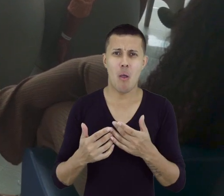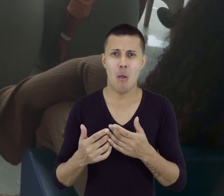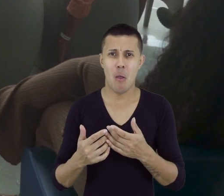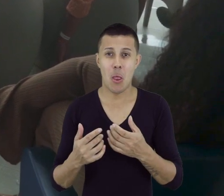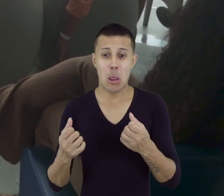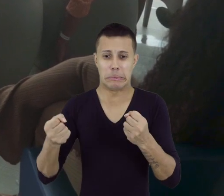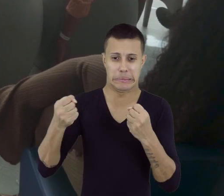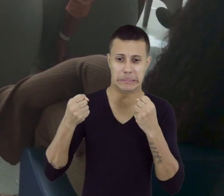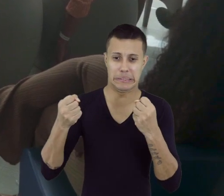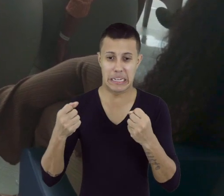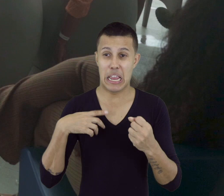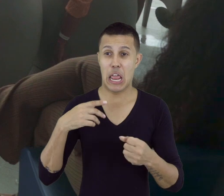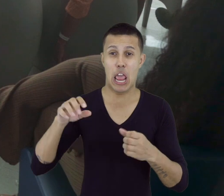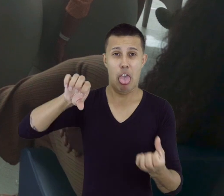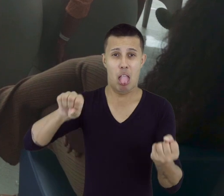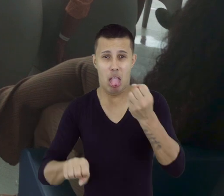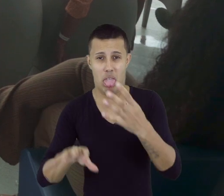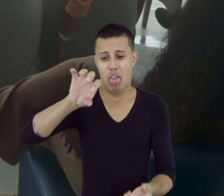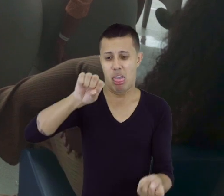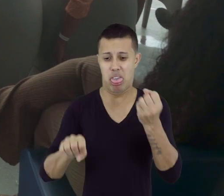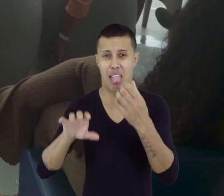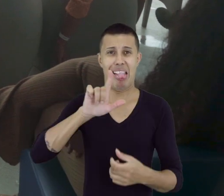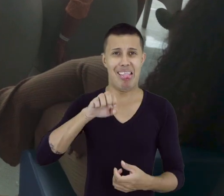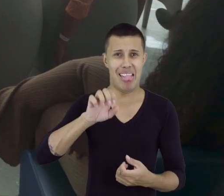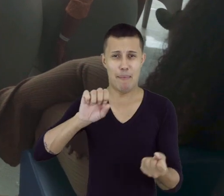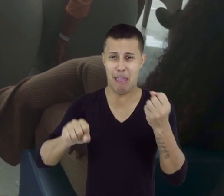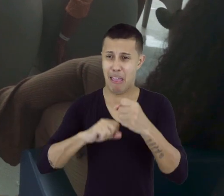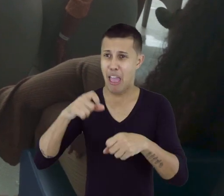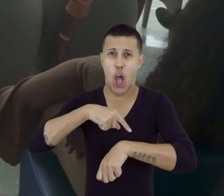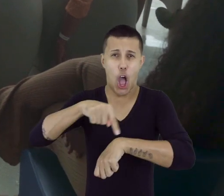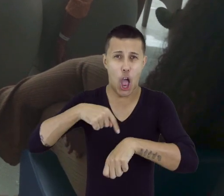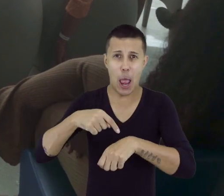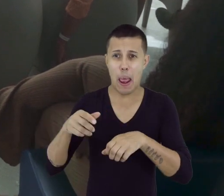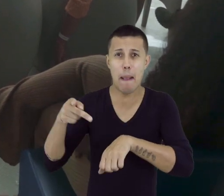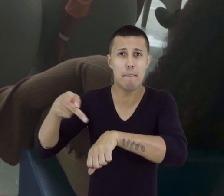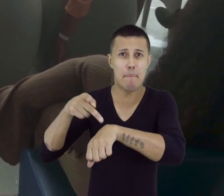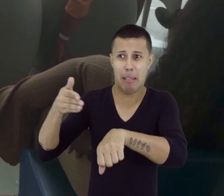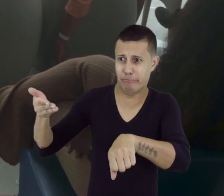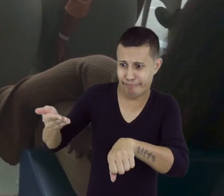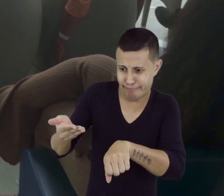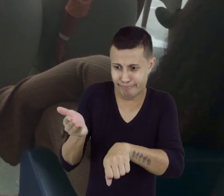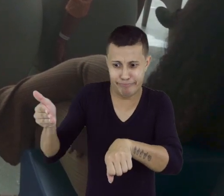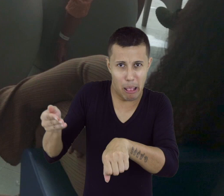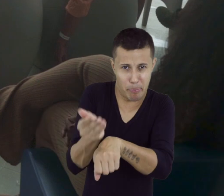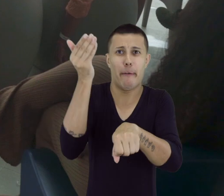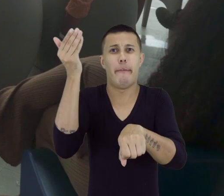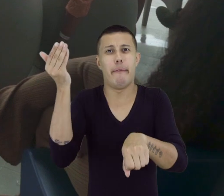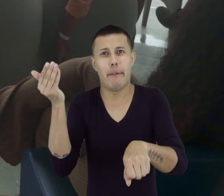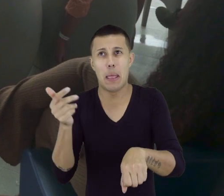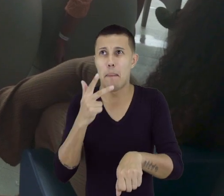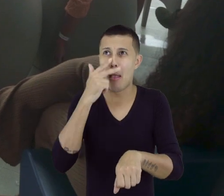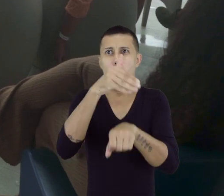piloto automático, tive que ficar na Barra do Leme durante muitas horas. Eu bati numa pedra na primeira noite de navegação. Então,